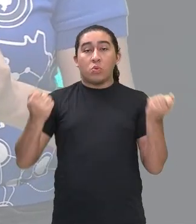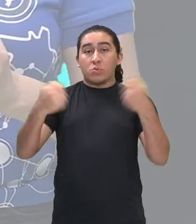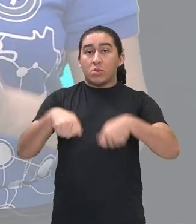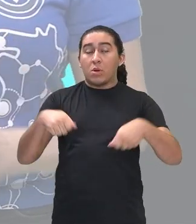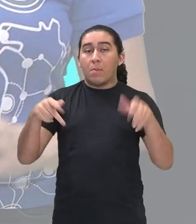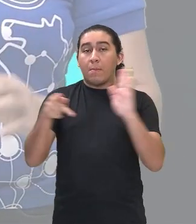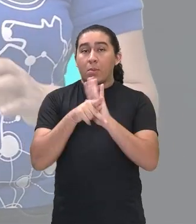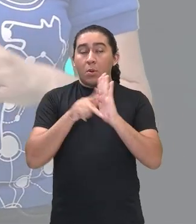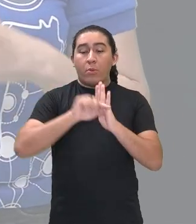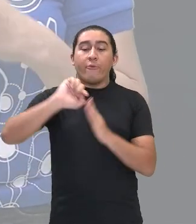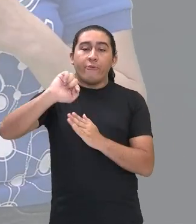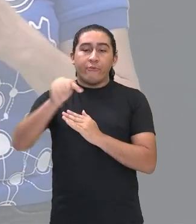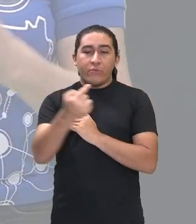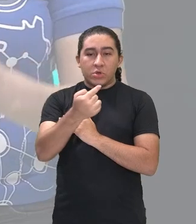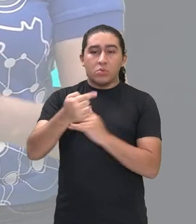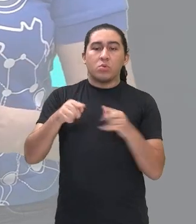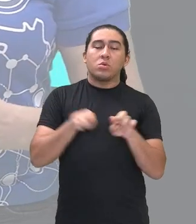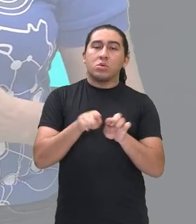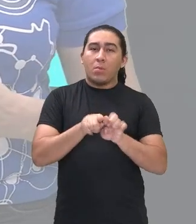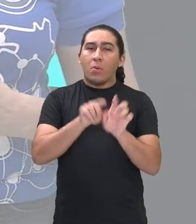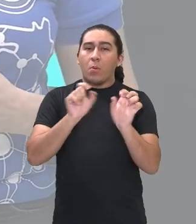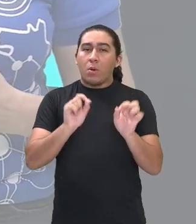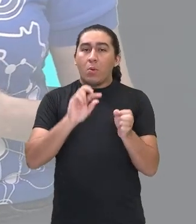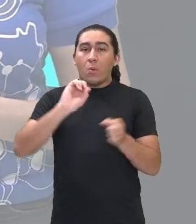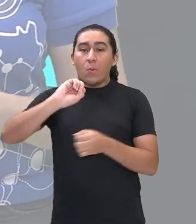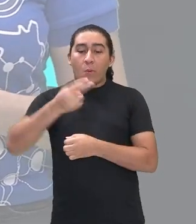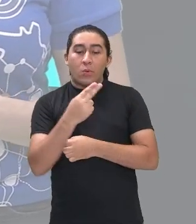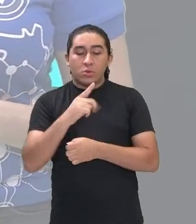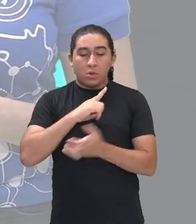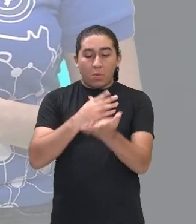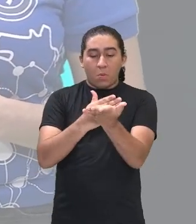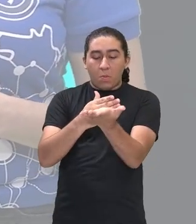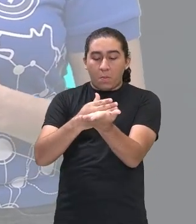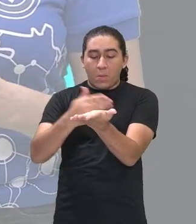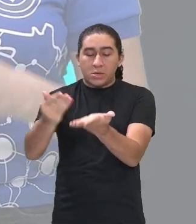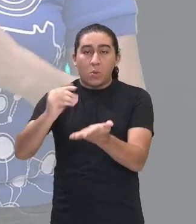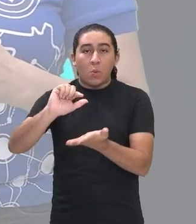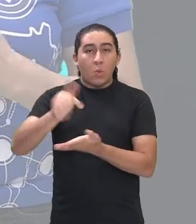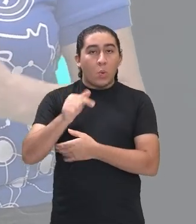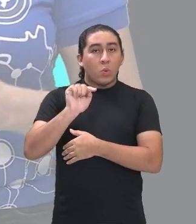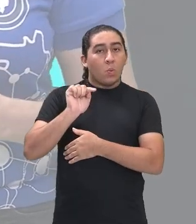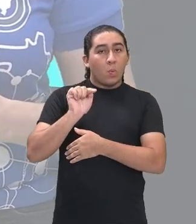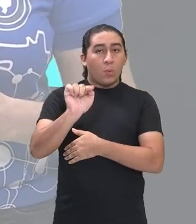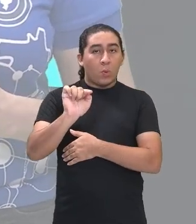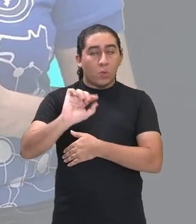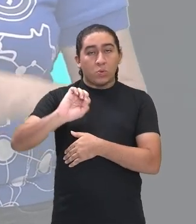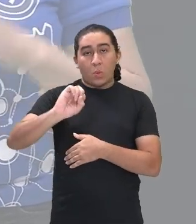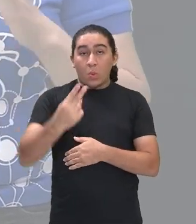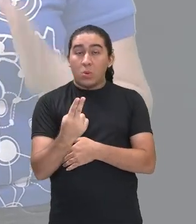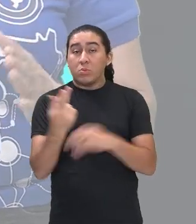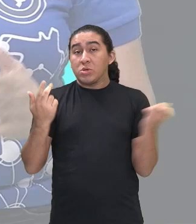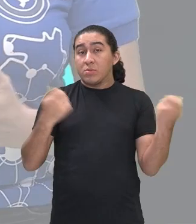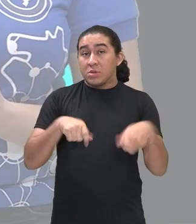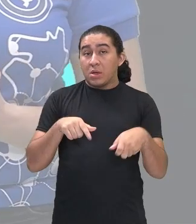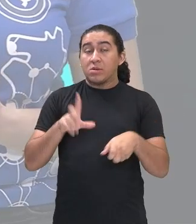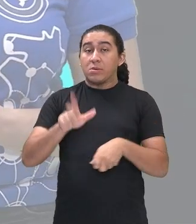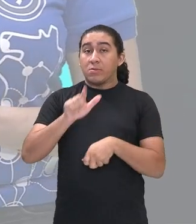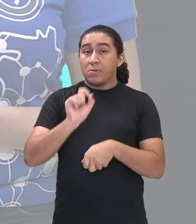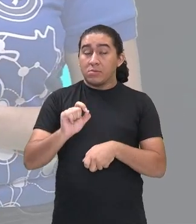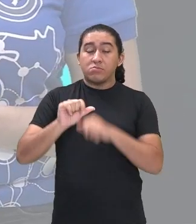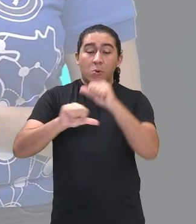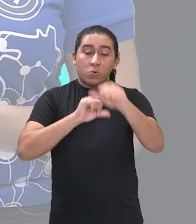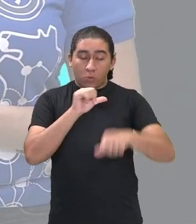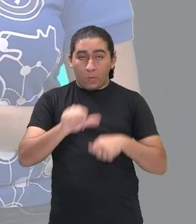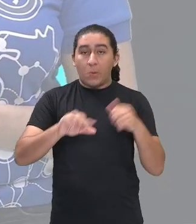da vírgula ou a introdução de outro sinal de pontuação, isso vai